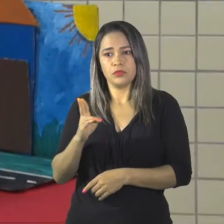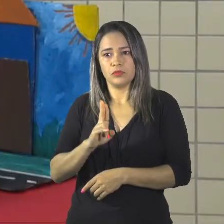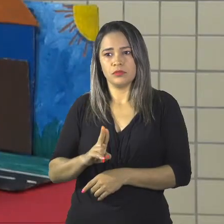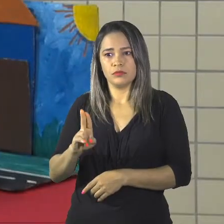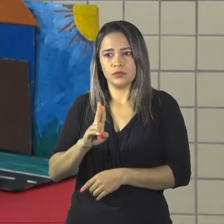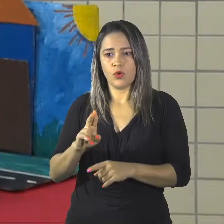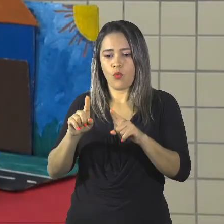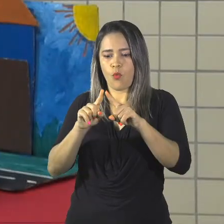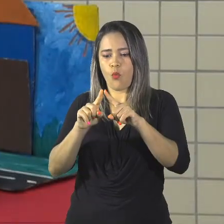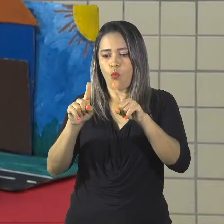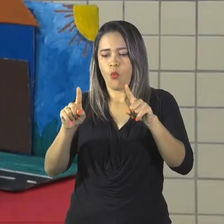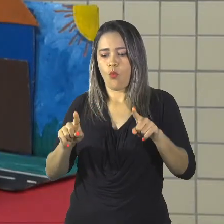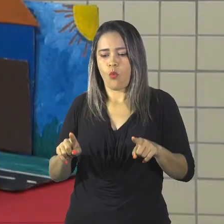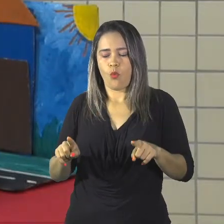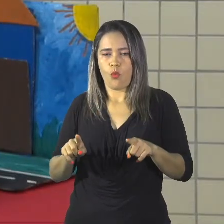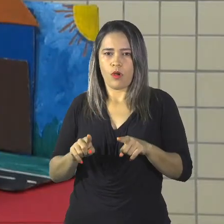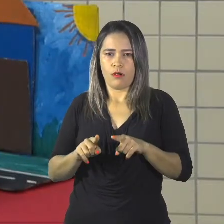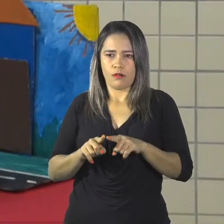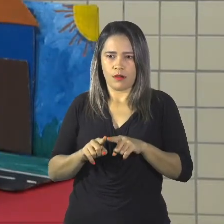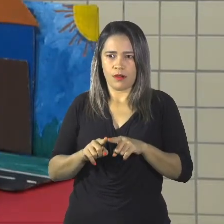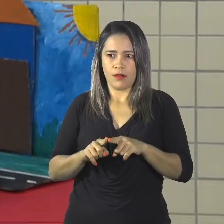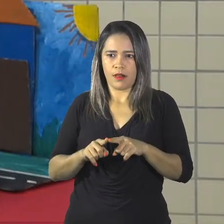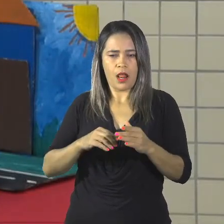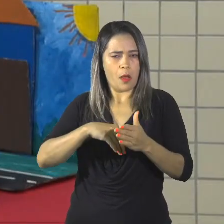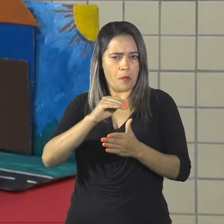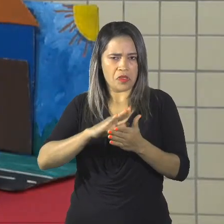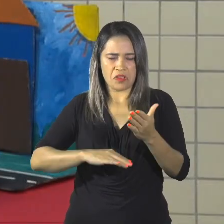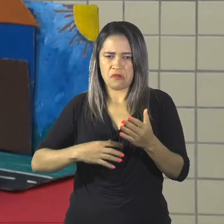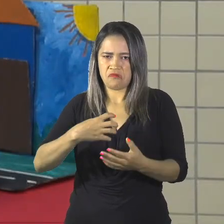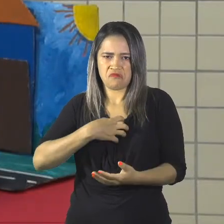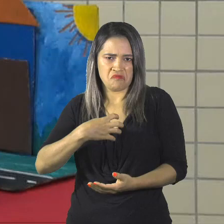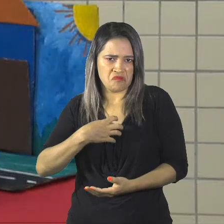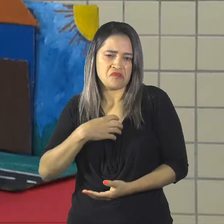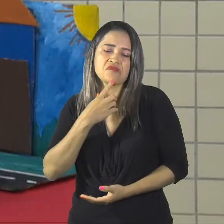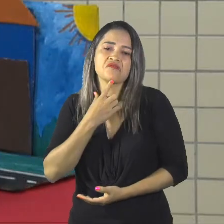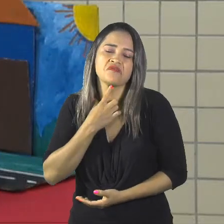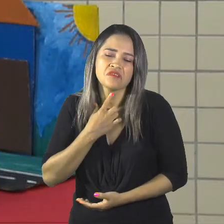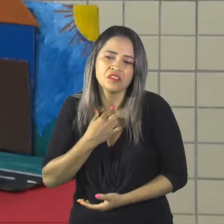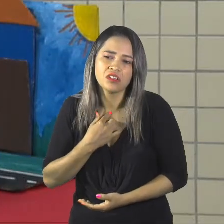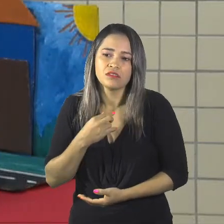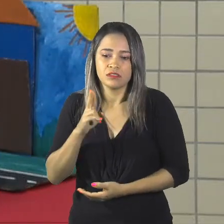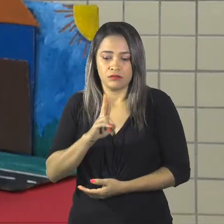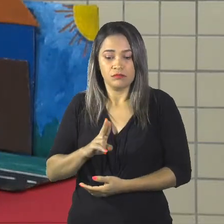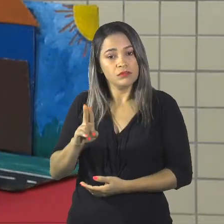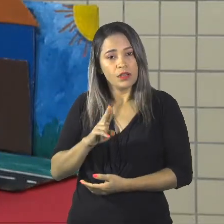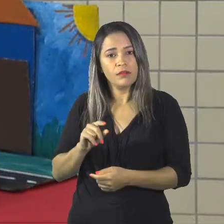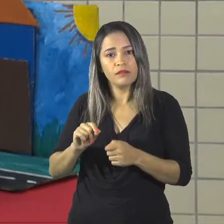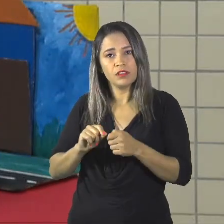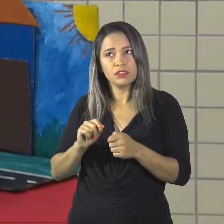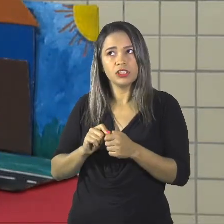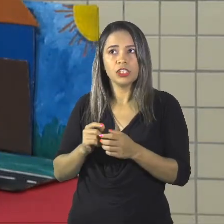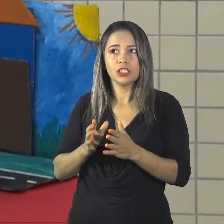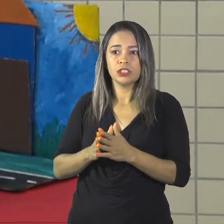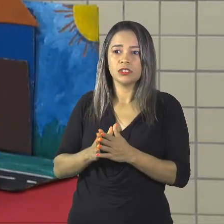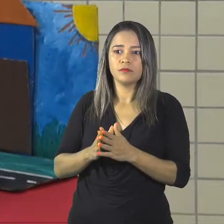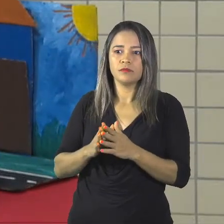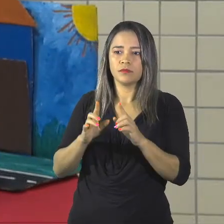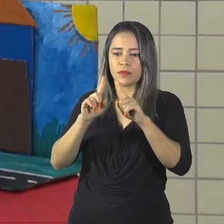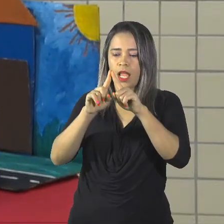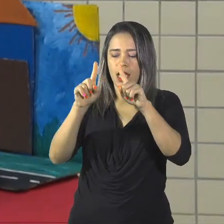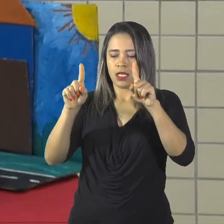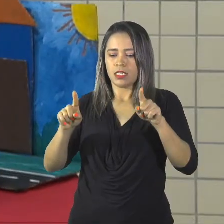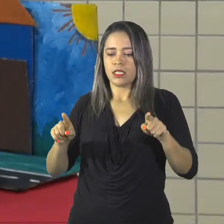o quadrado, que a sua criança vai pintar da forma que ela quiser. Você vai estar utilizando isso aqui para poder estar colocando